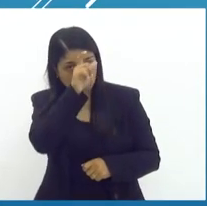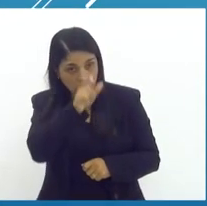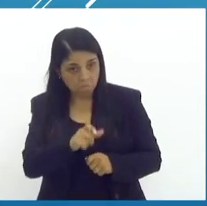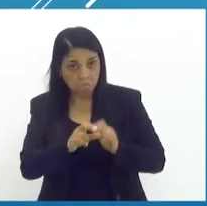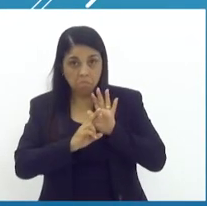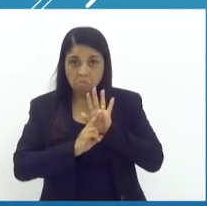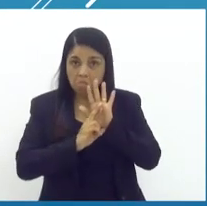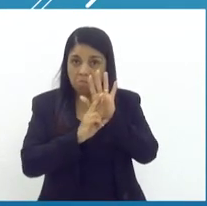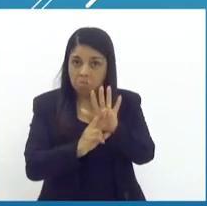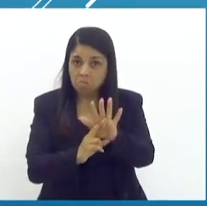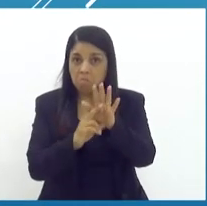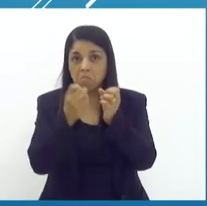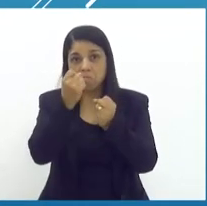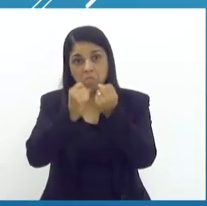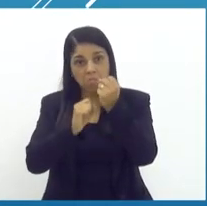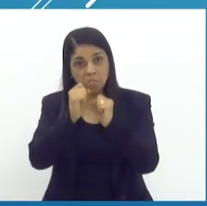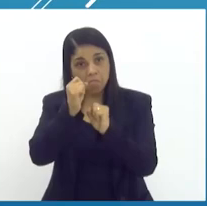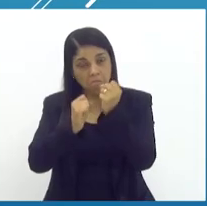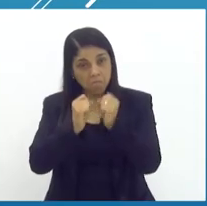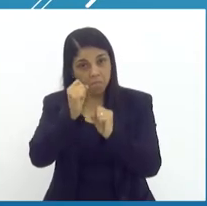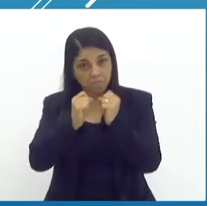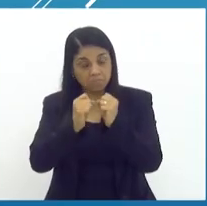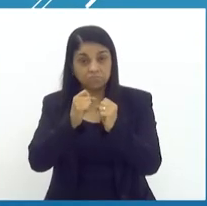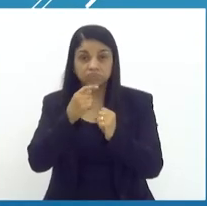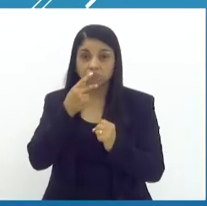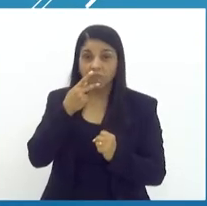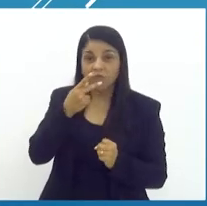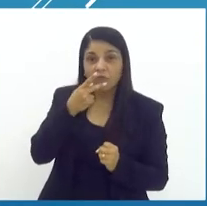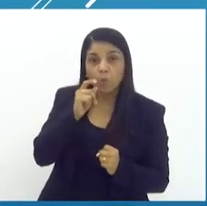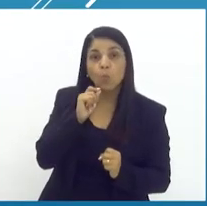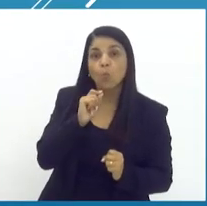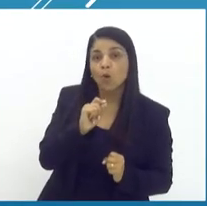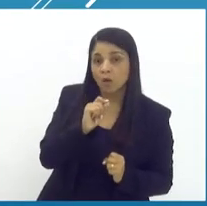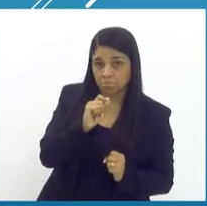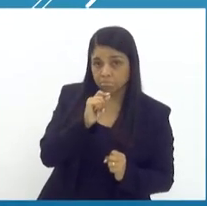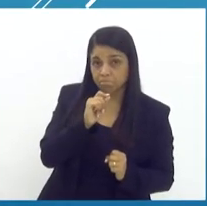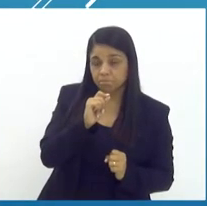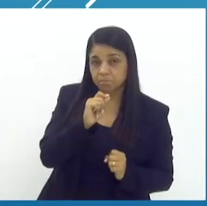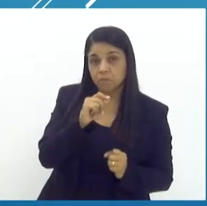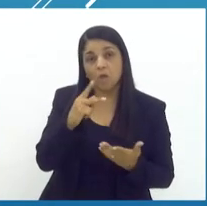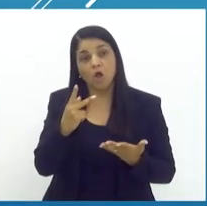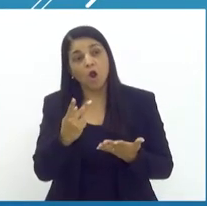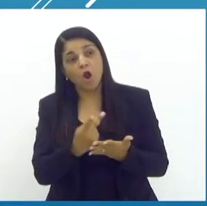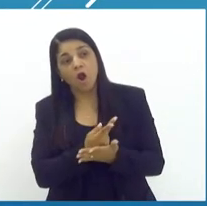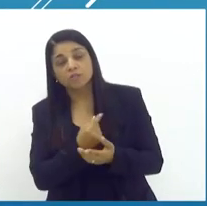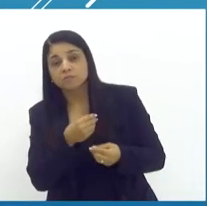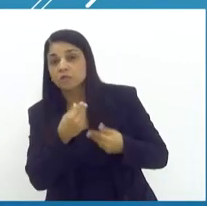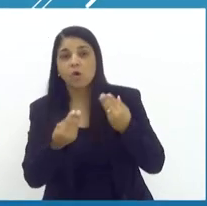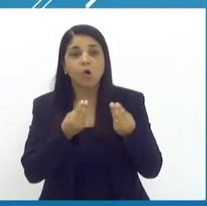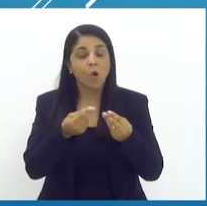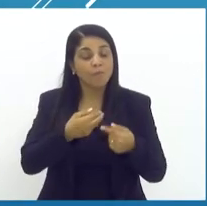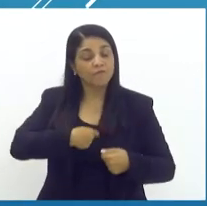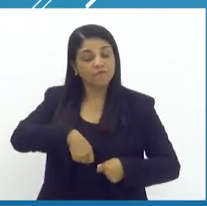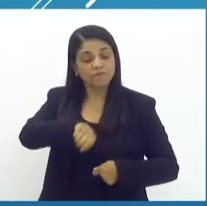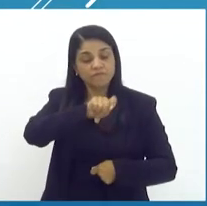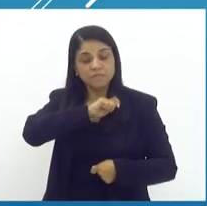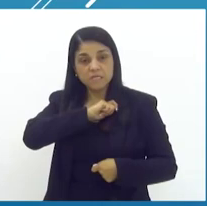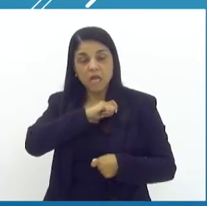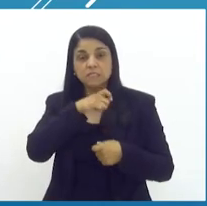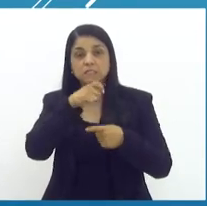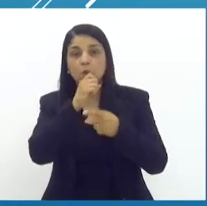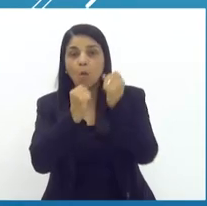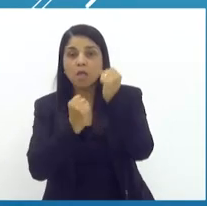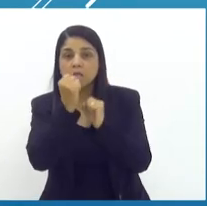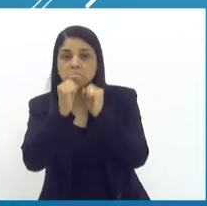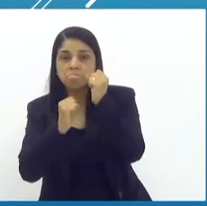representante de corporações que vão dizer como é que vão como é que vai acontecer as fiscalizações nas empresas que